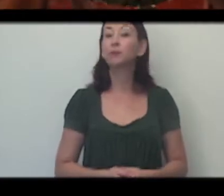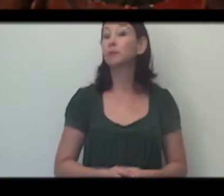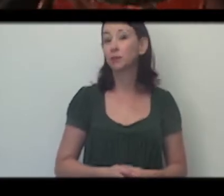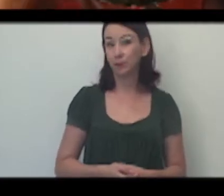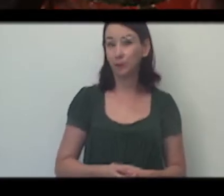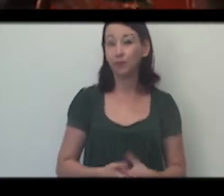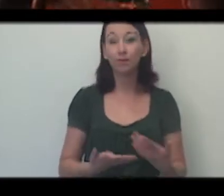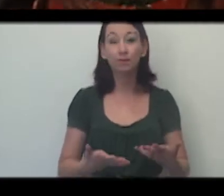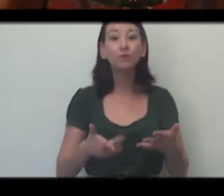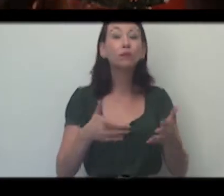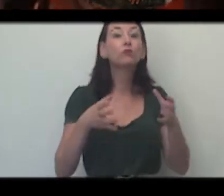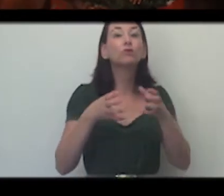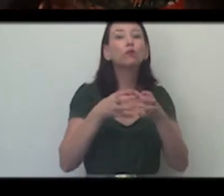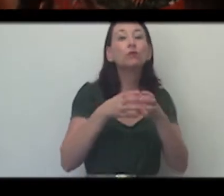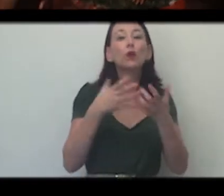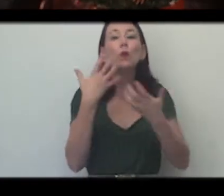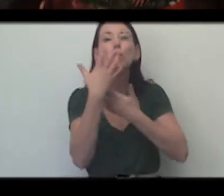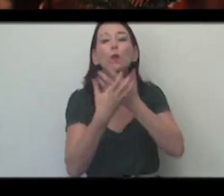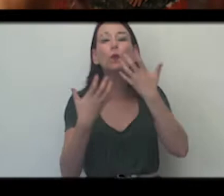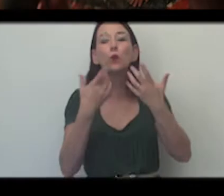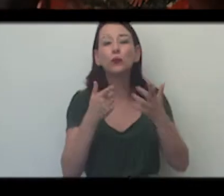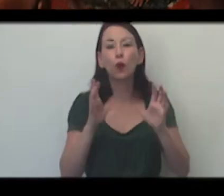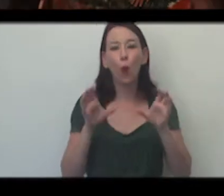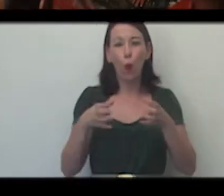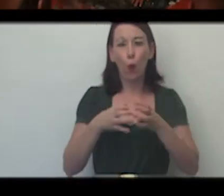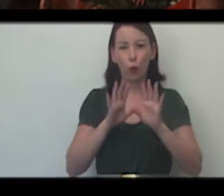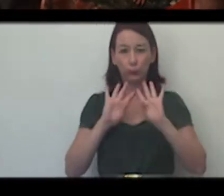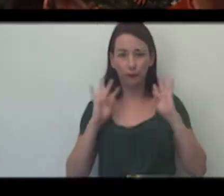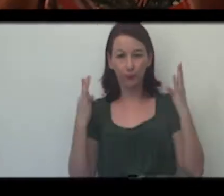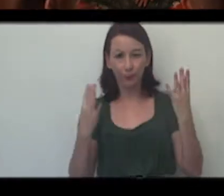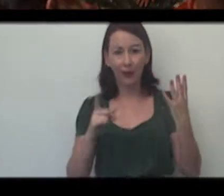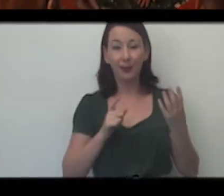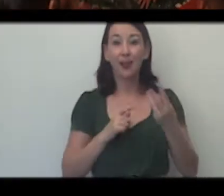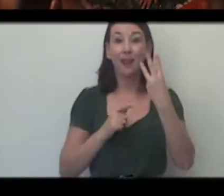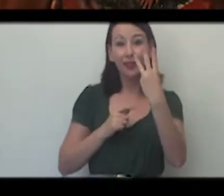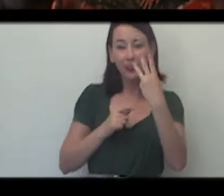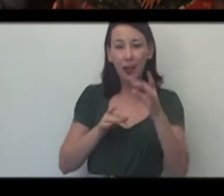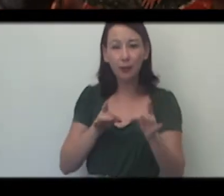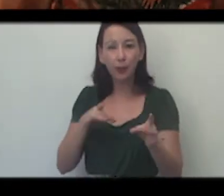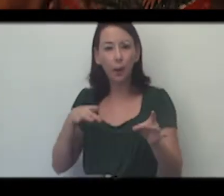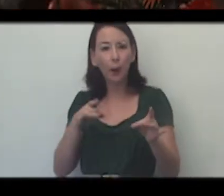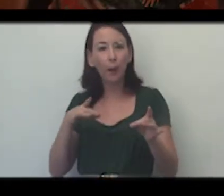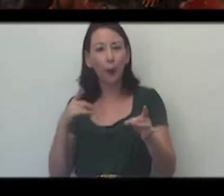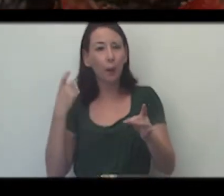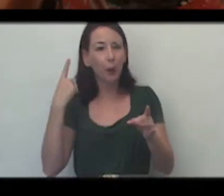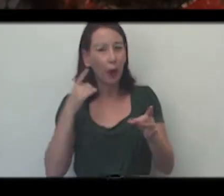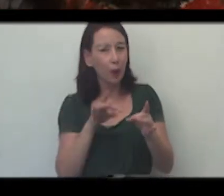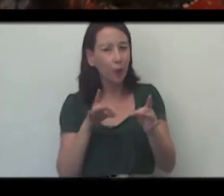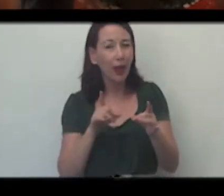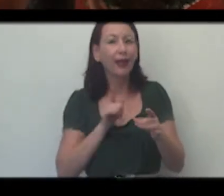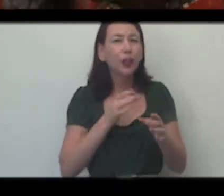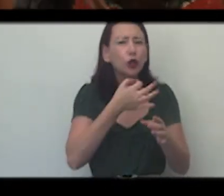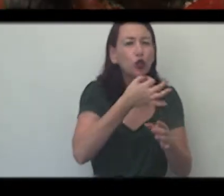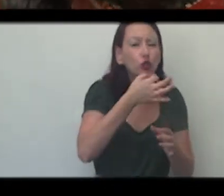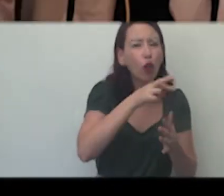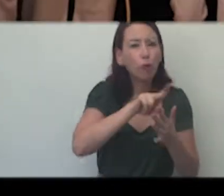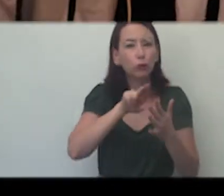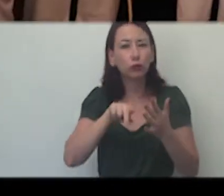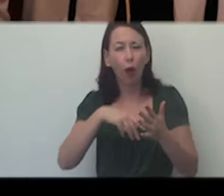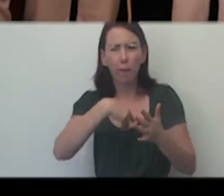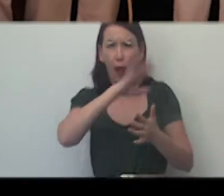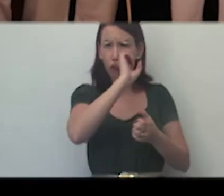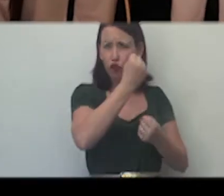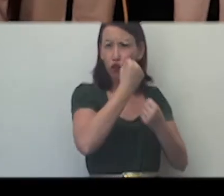O conjunto musical das rodas de capoeira é integrado por três berimbaus de timbres variados, sendo que o som mais grave